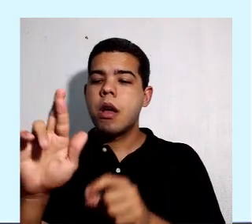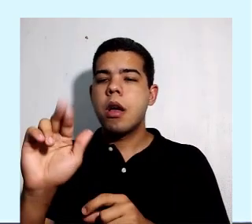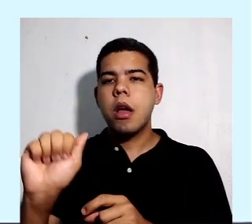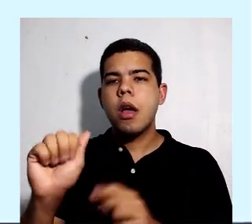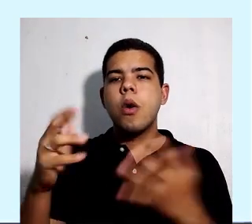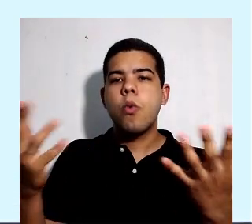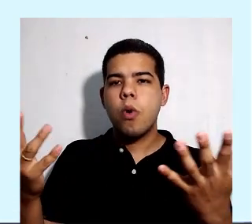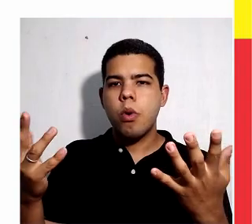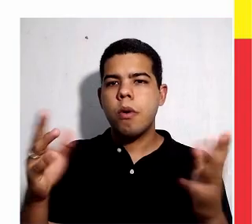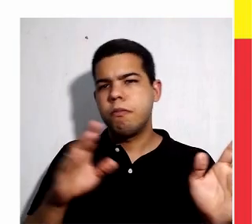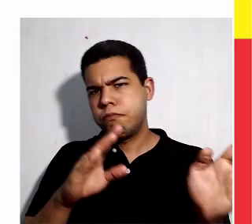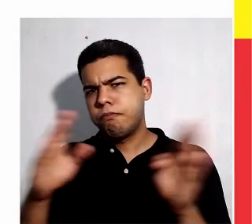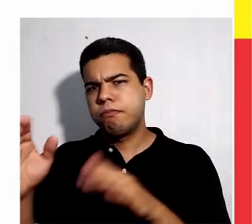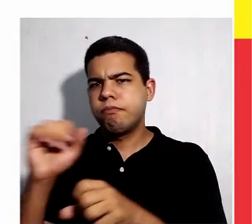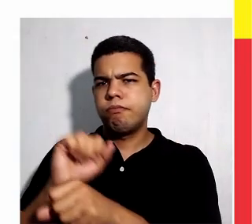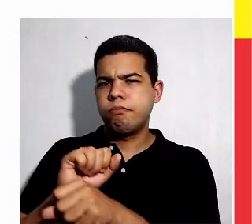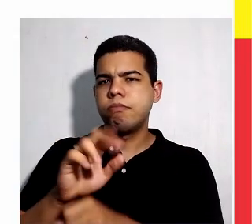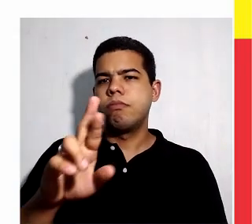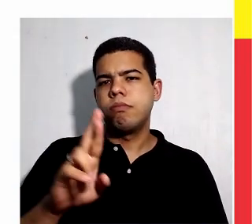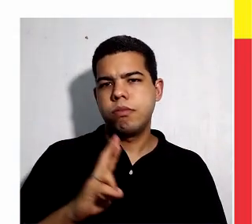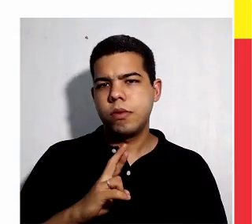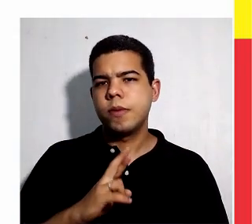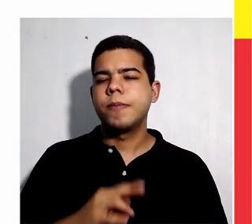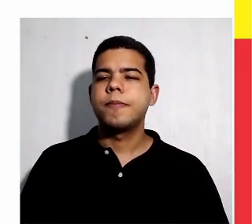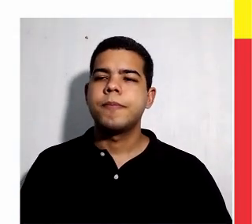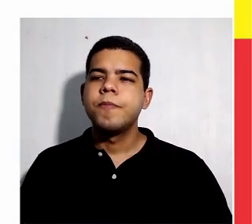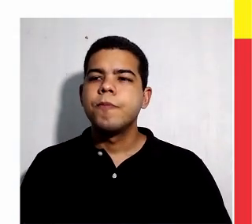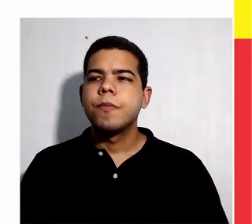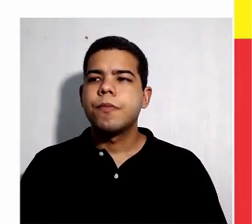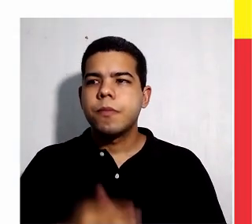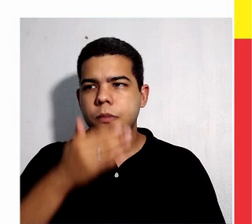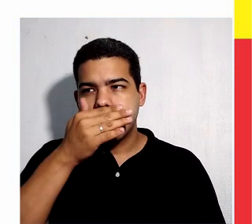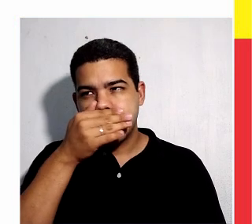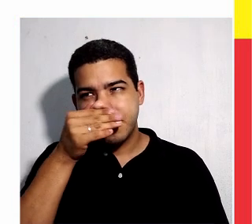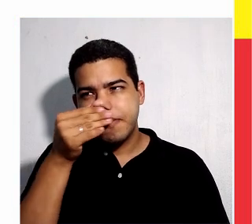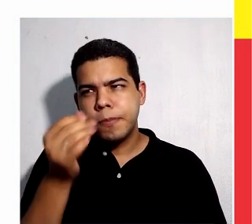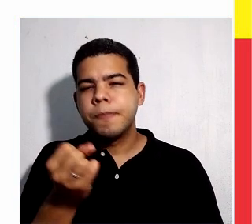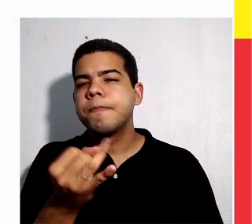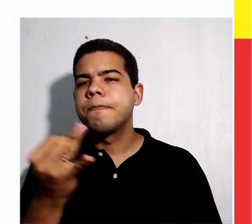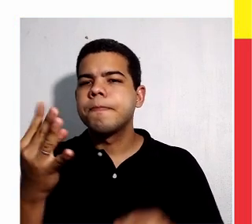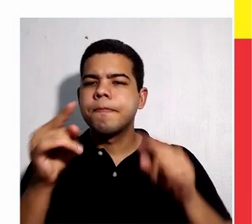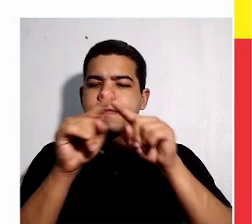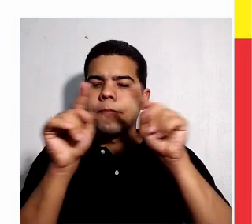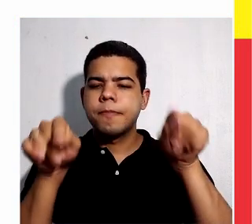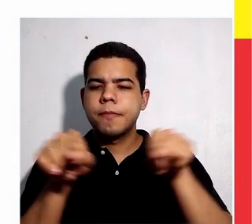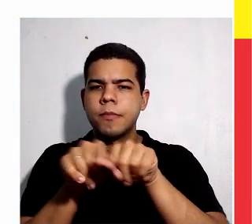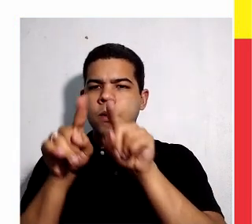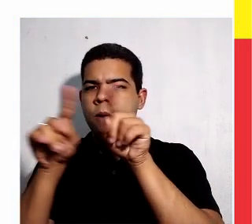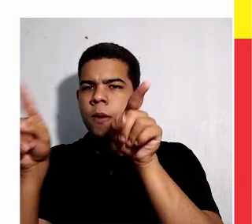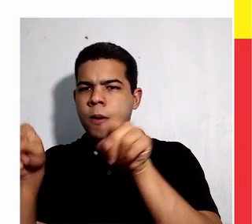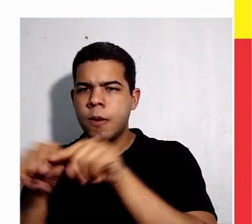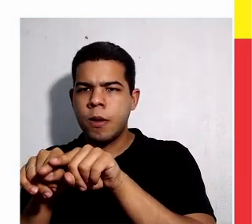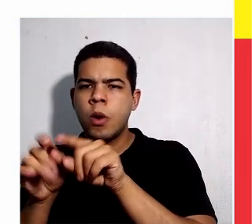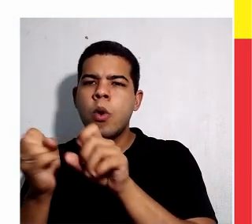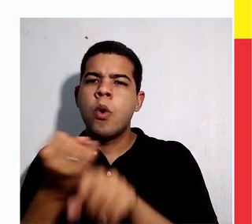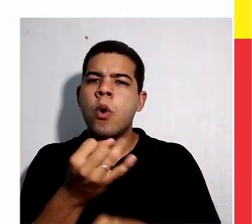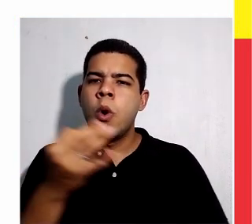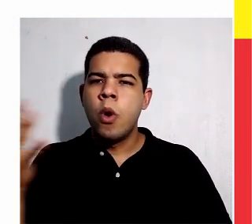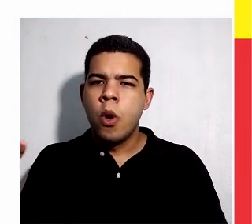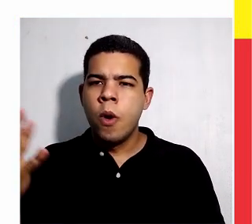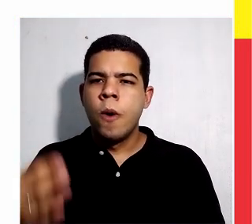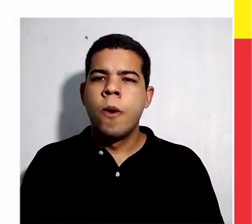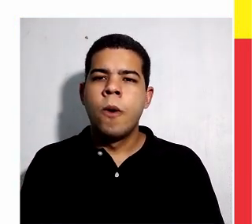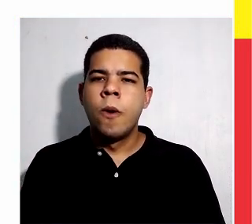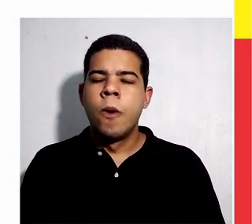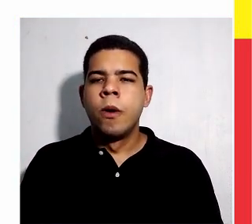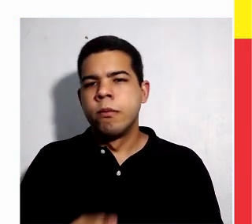Qual é a área? Qual é a área? Quantos quadradinhos eu posso observar com essa montagem desse peixe aí,